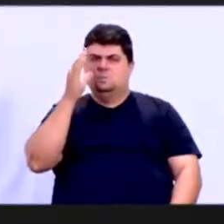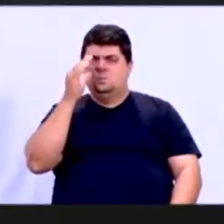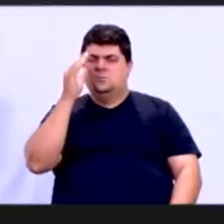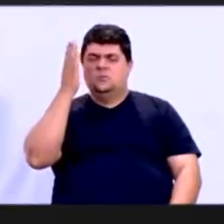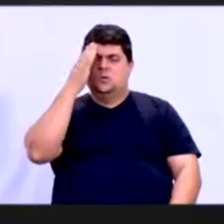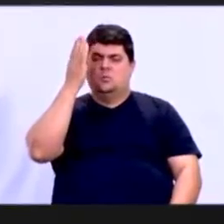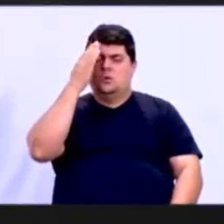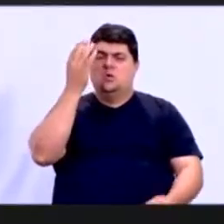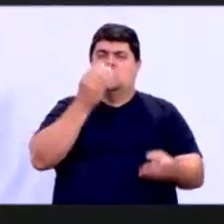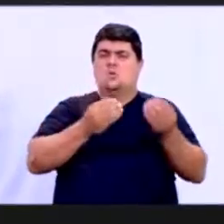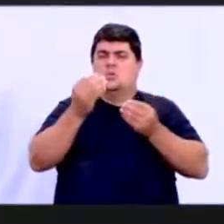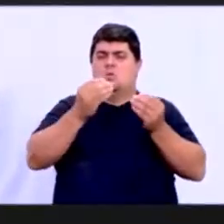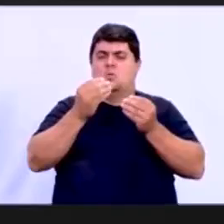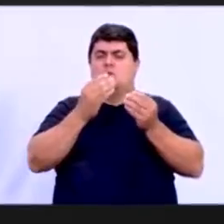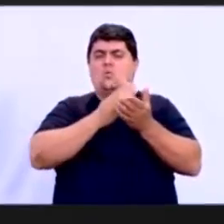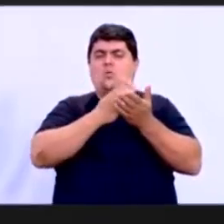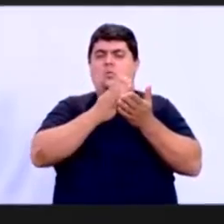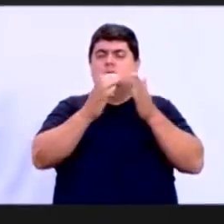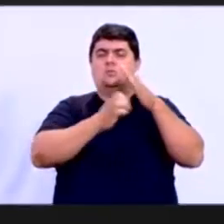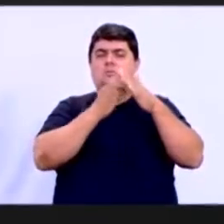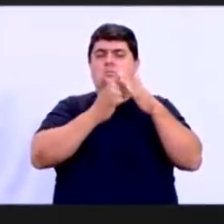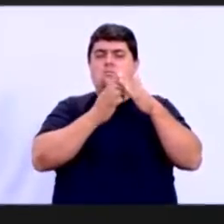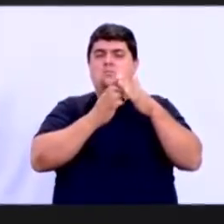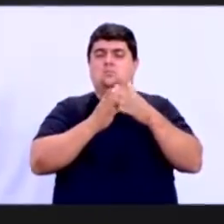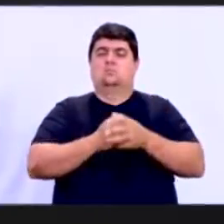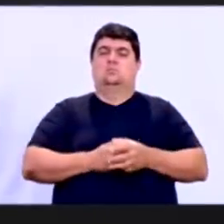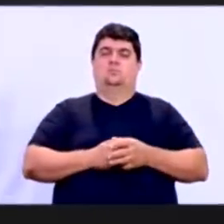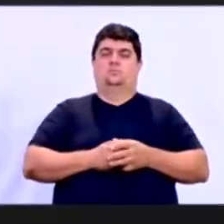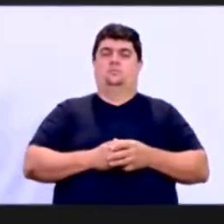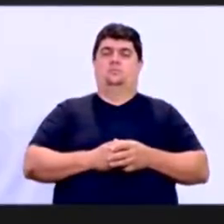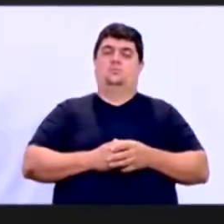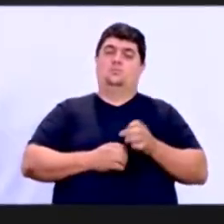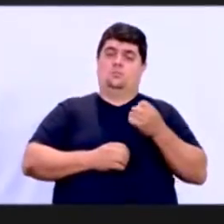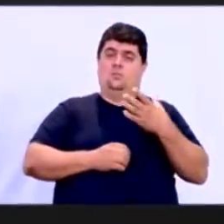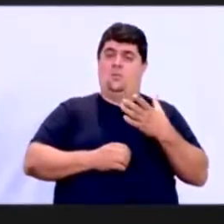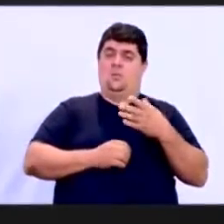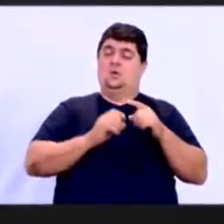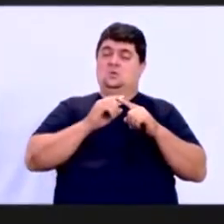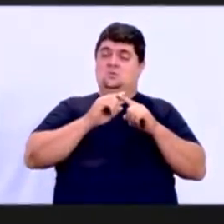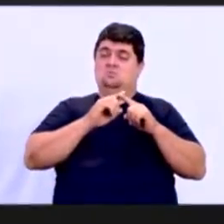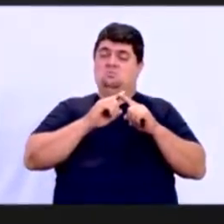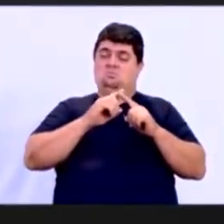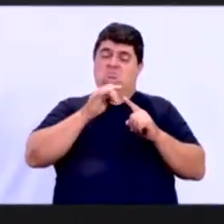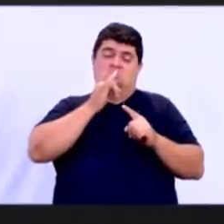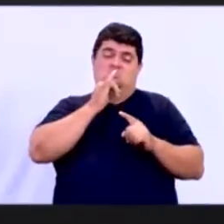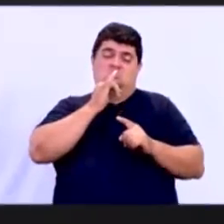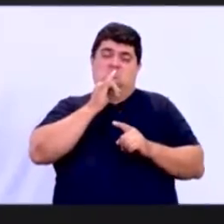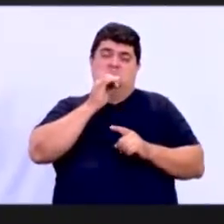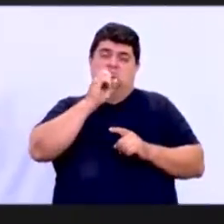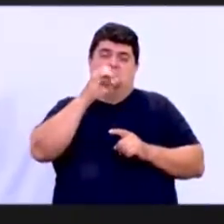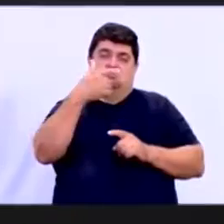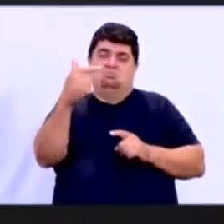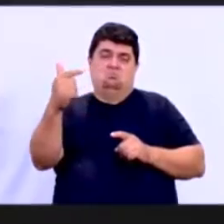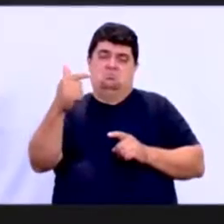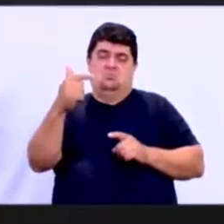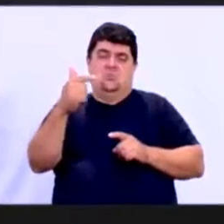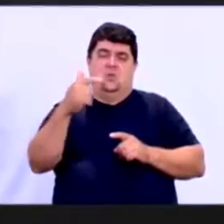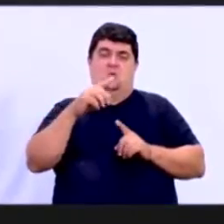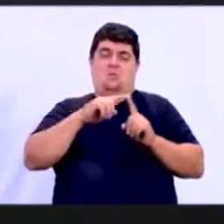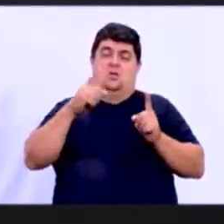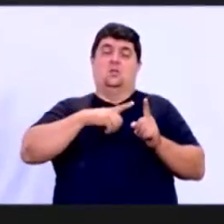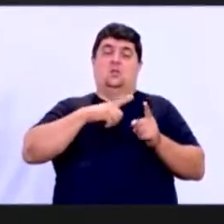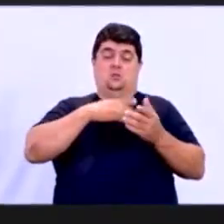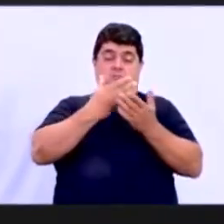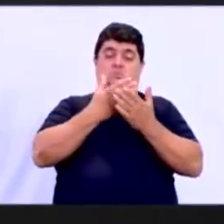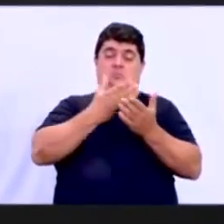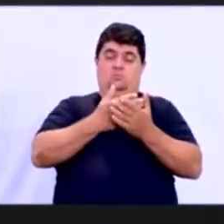de saber como abrir uma empresa? Bem, mesmo que você não tenha esse desejo, e como está estudando a disciplina